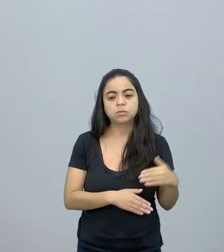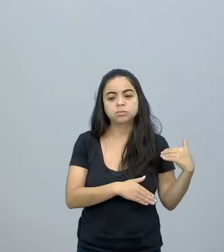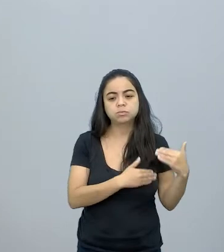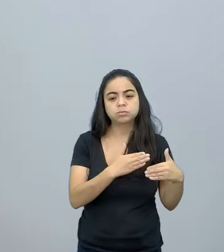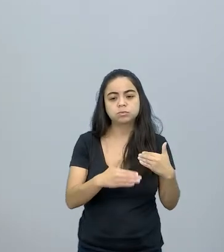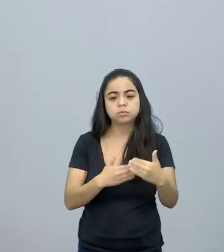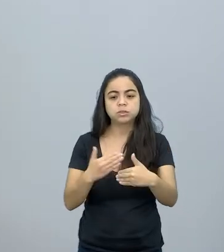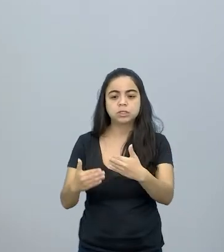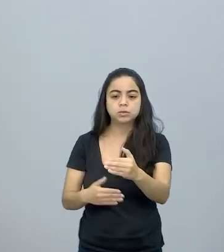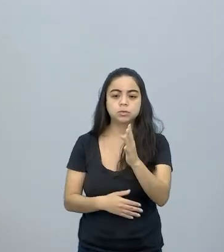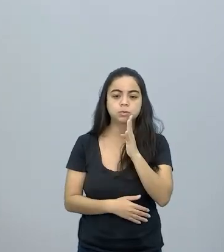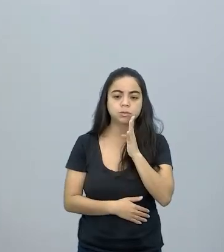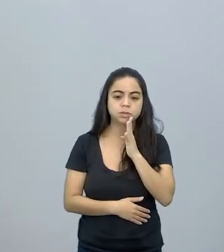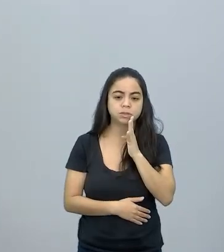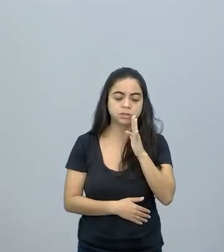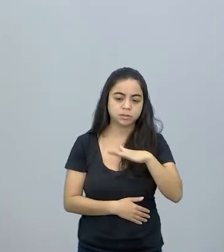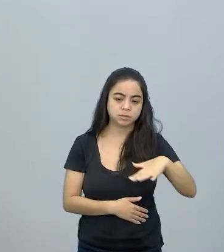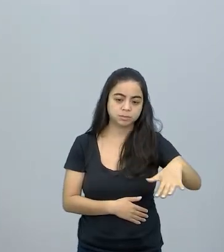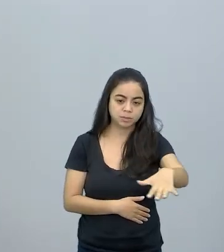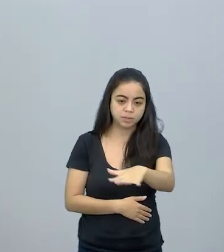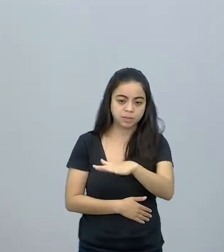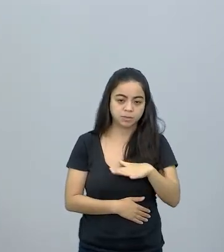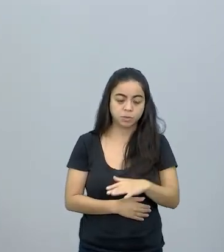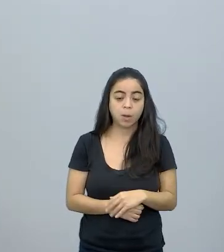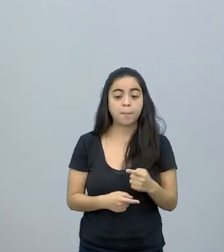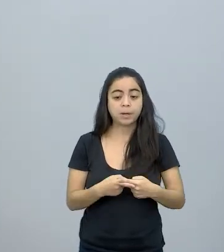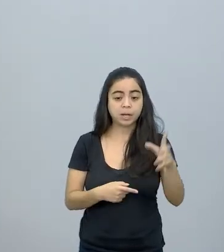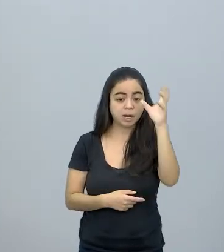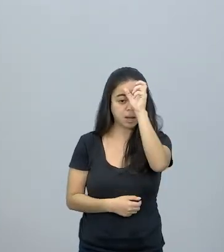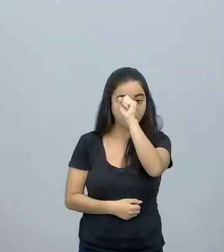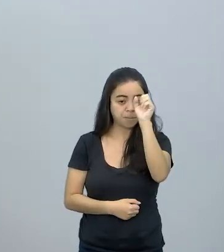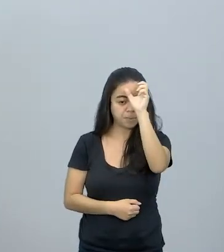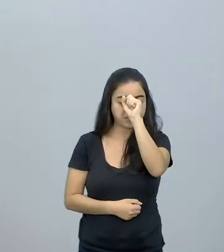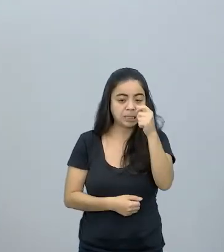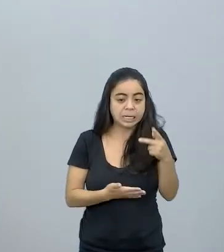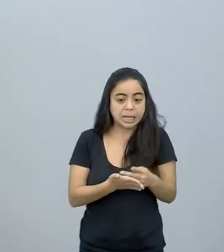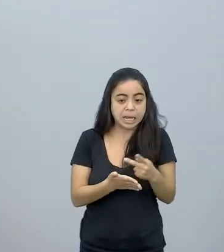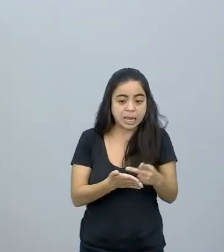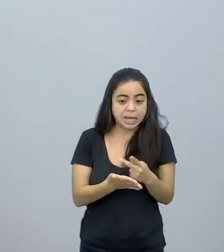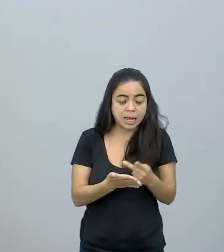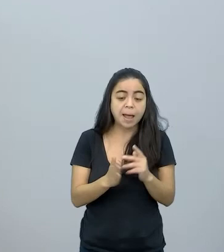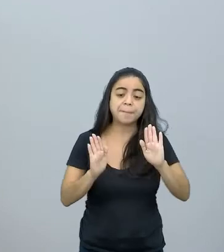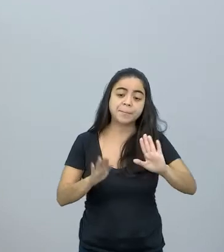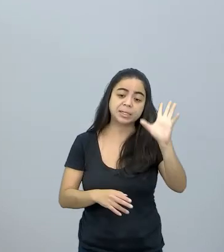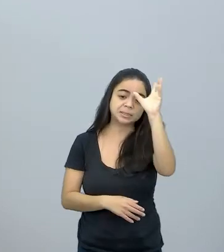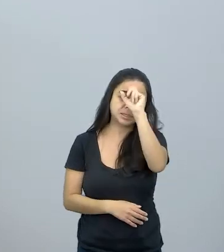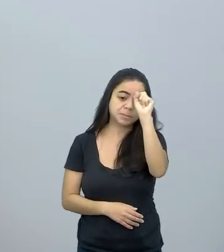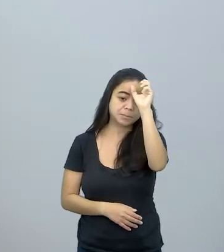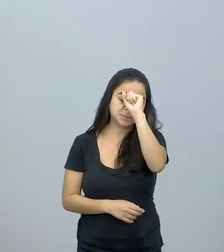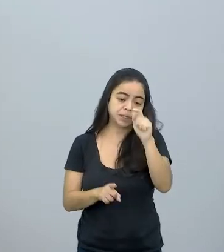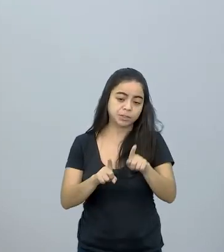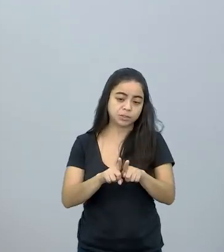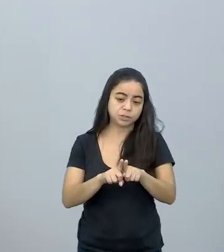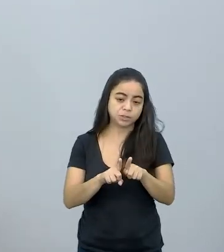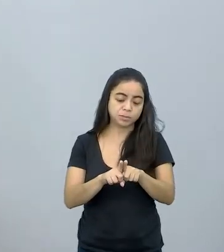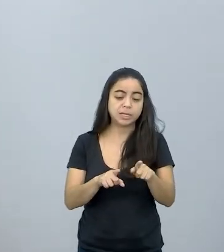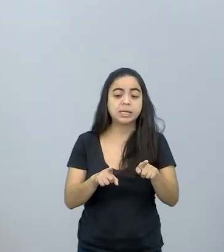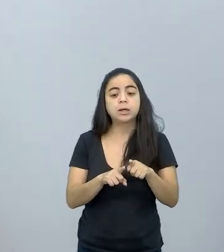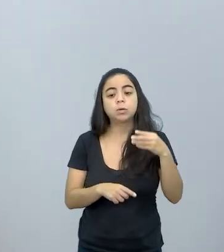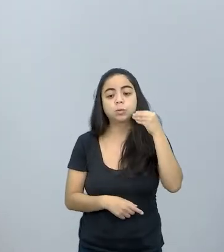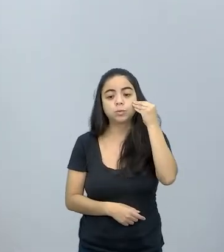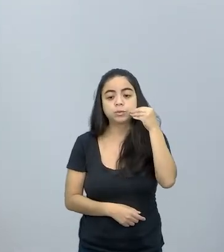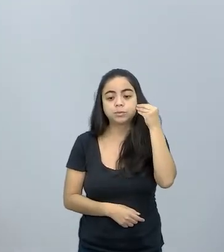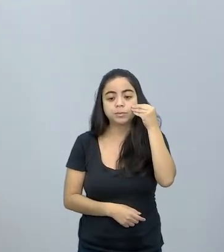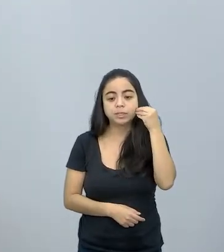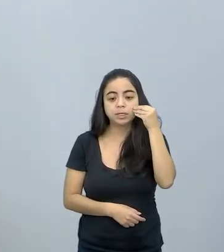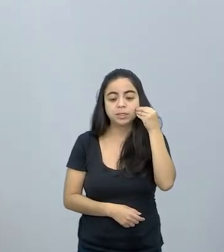de conhecimento. Que a gente vai aprendendo com os nossos erros, a gente vai aprendendo com a nossa experiência,